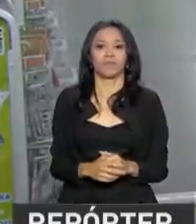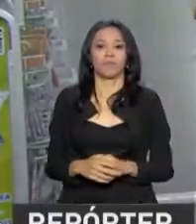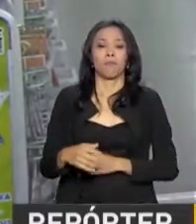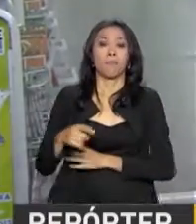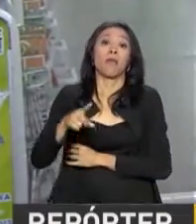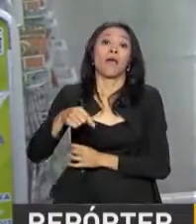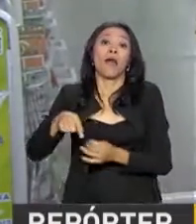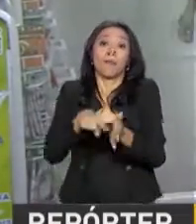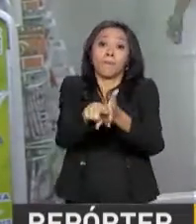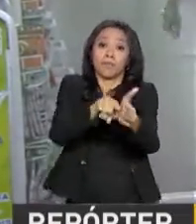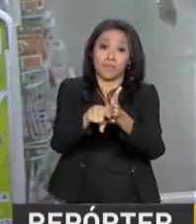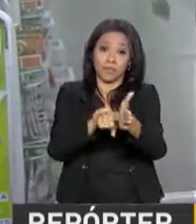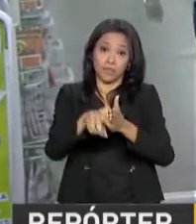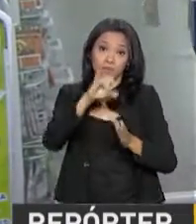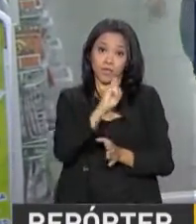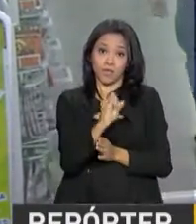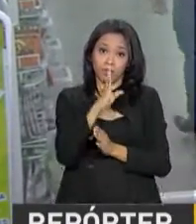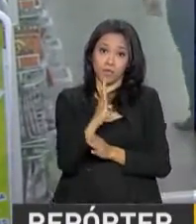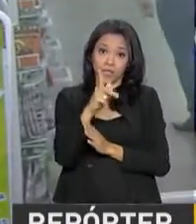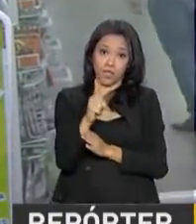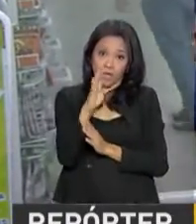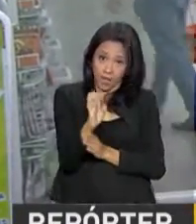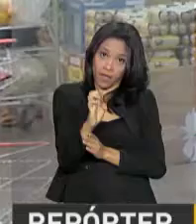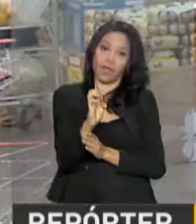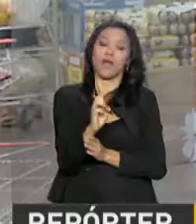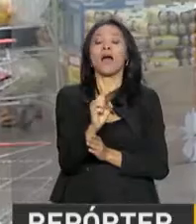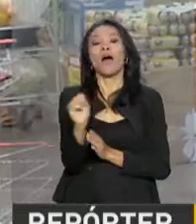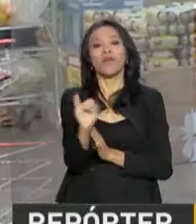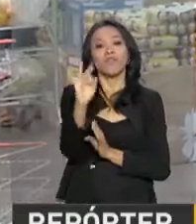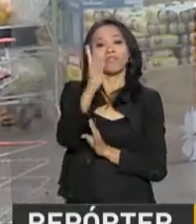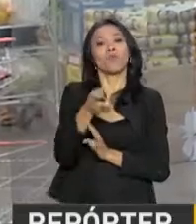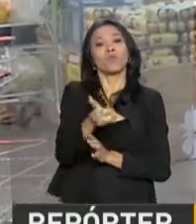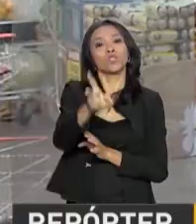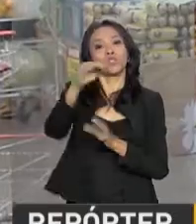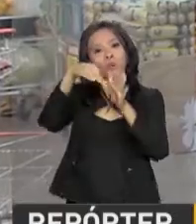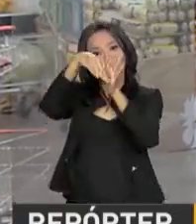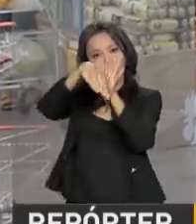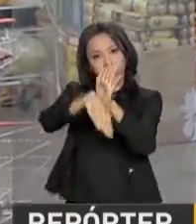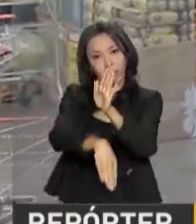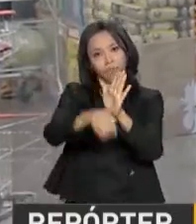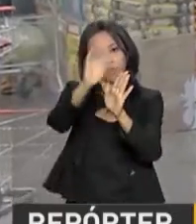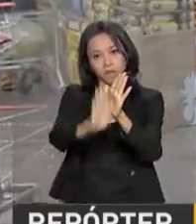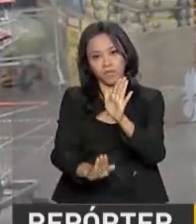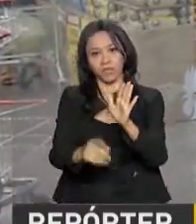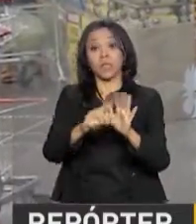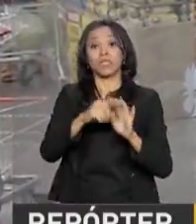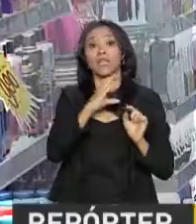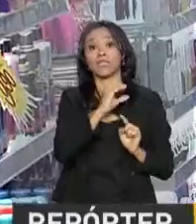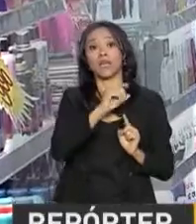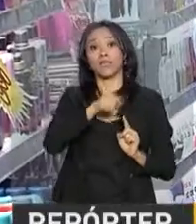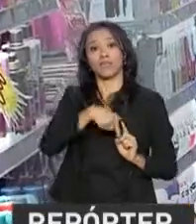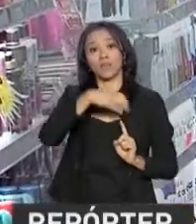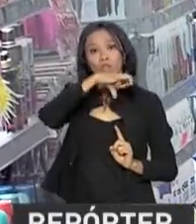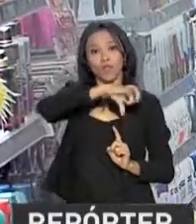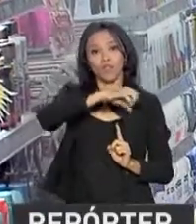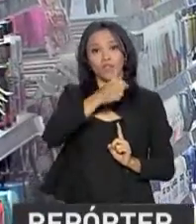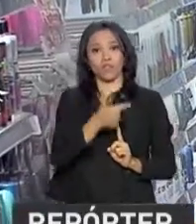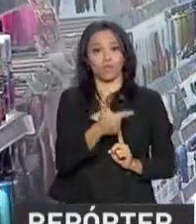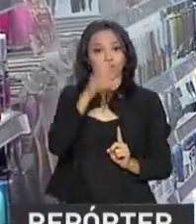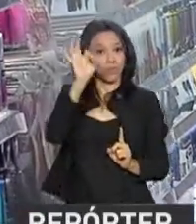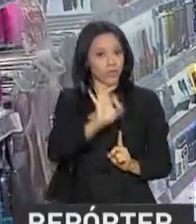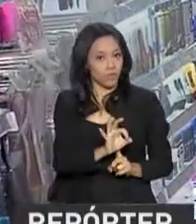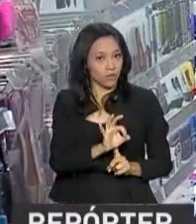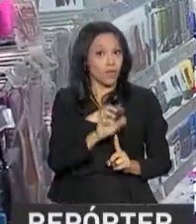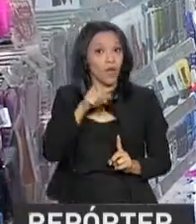pesquisa do IBGE mostra que a inflação continua em baixa no país. De janeiro a abril deste ano, o índice está em